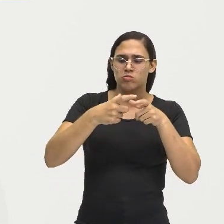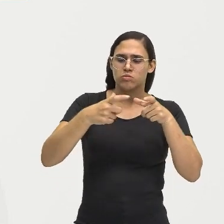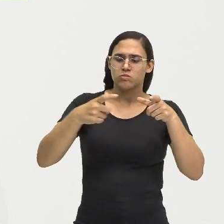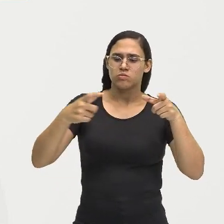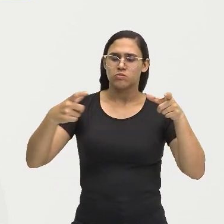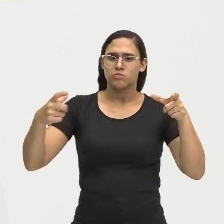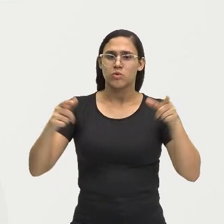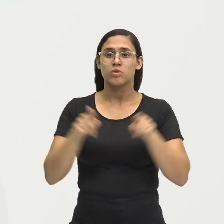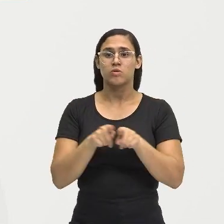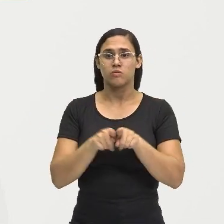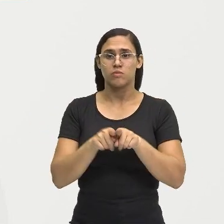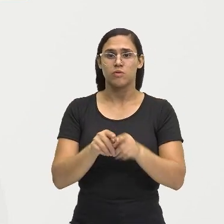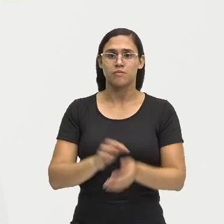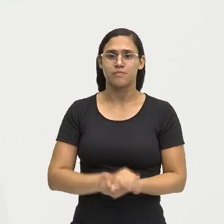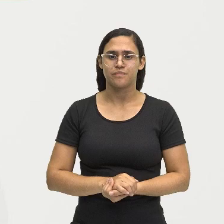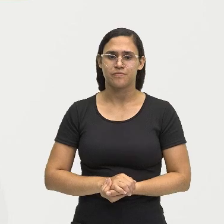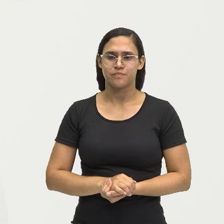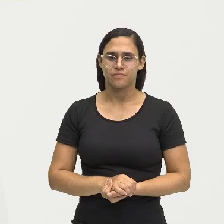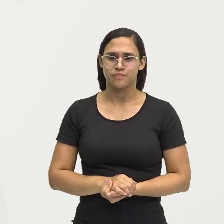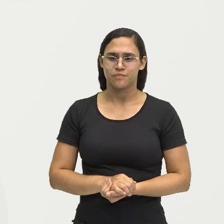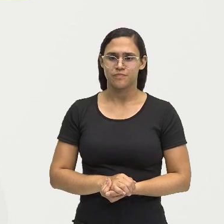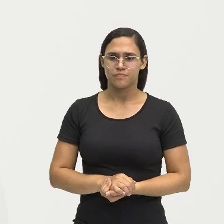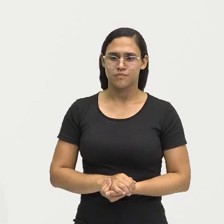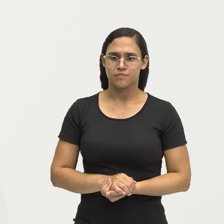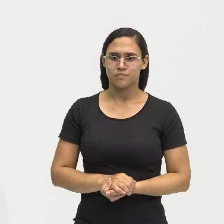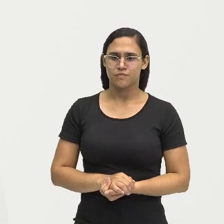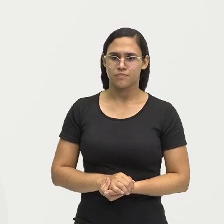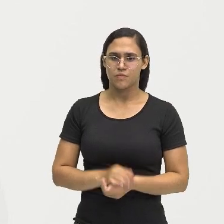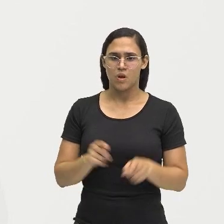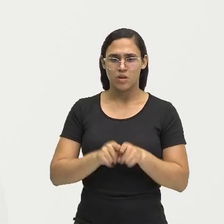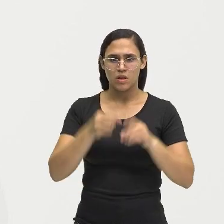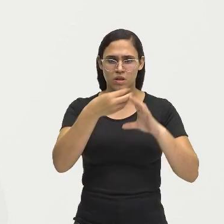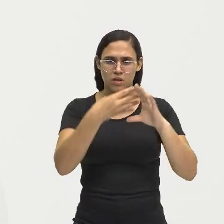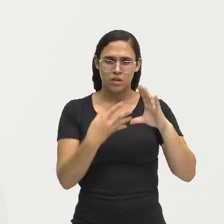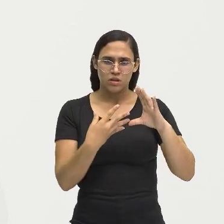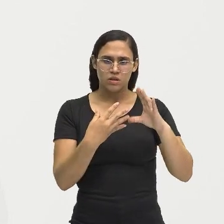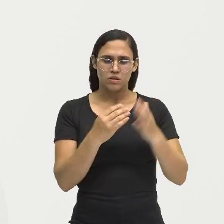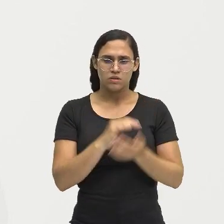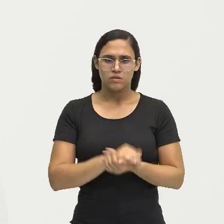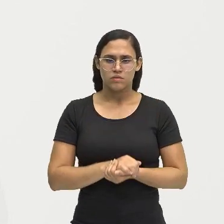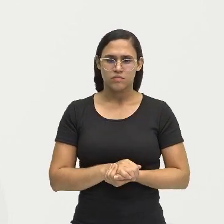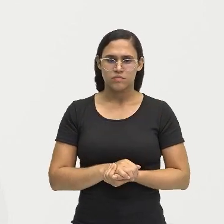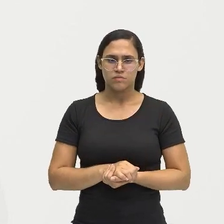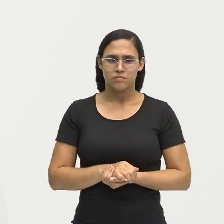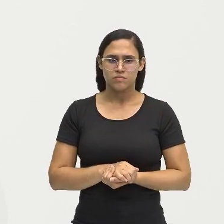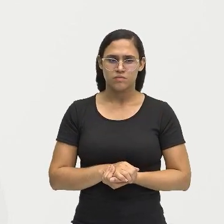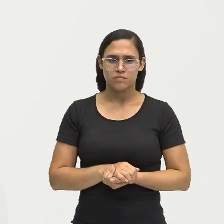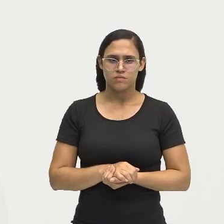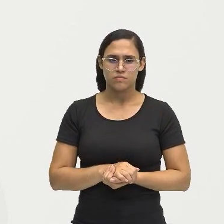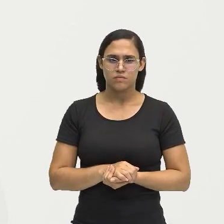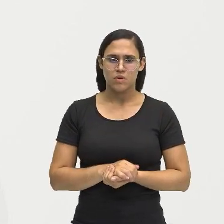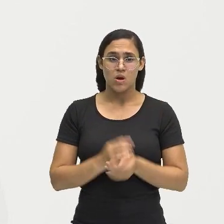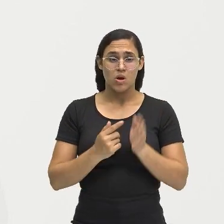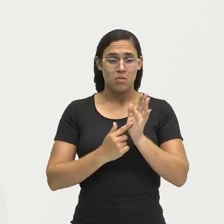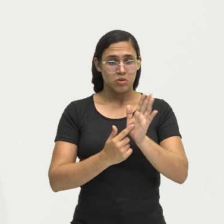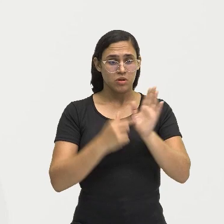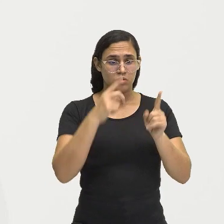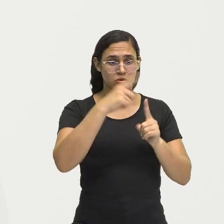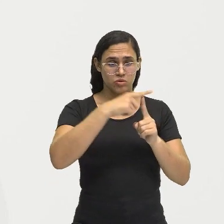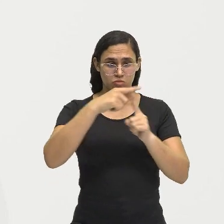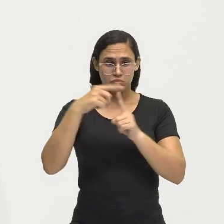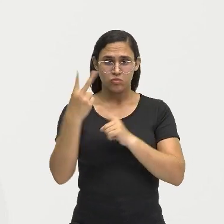extensa também, tá? E aí, ela vai ter algumas características que vai ser de apresentar 2 tipos,